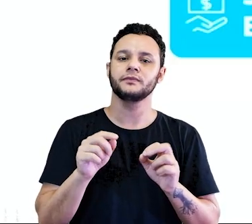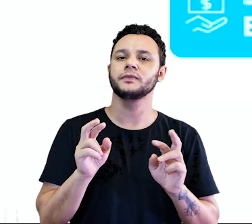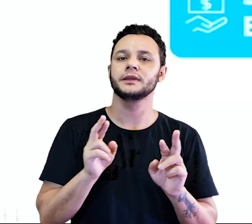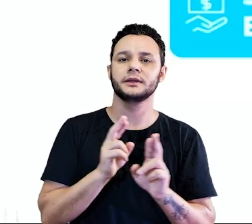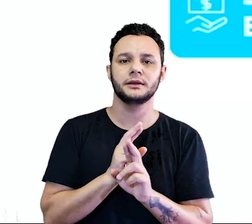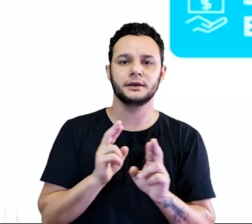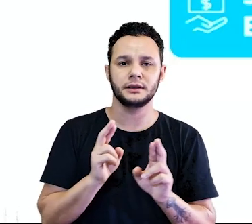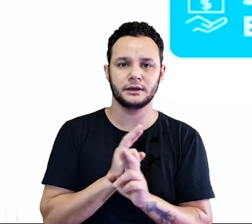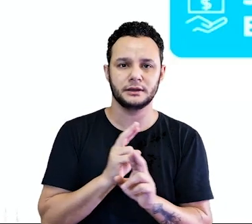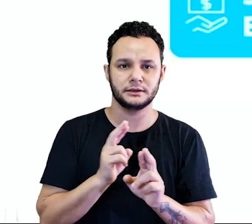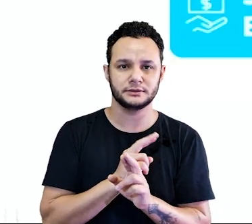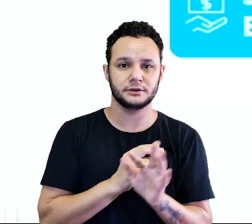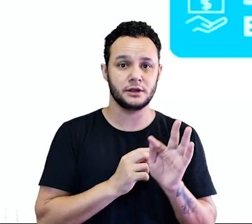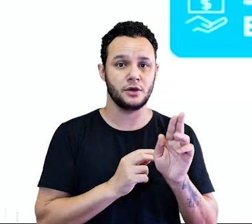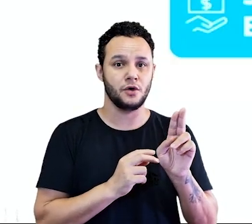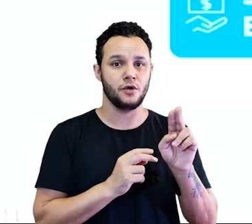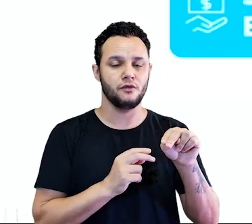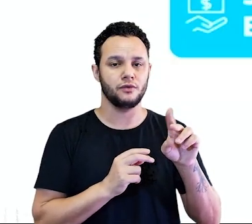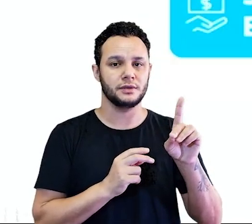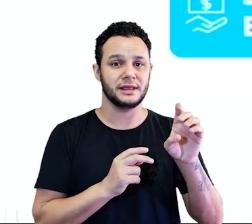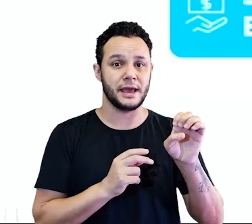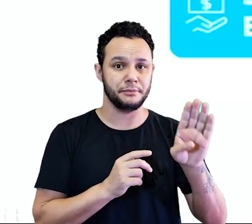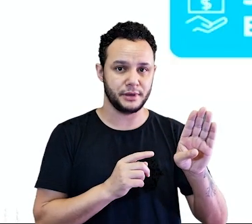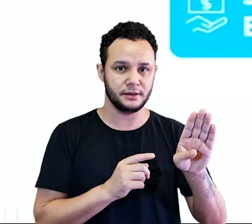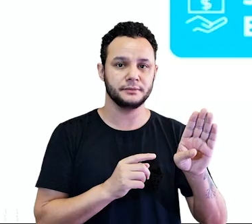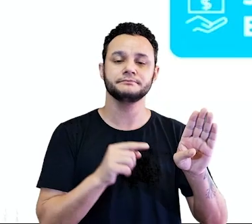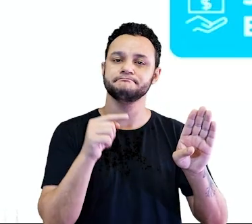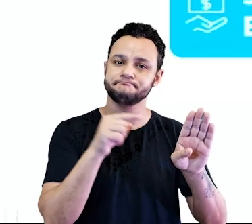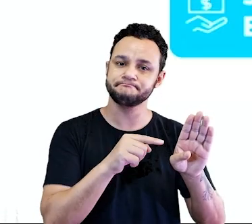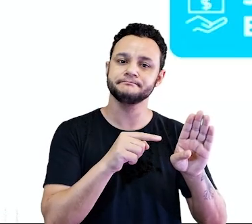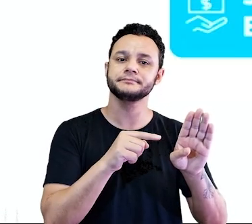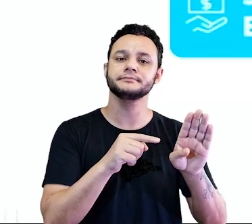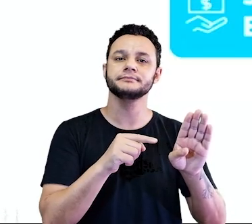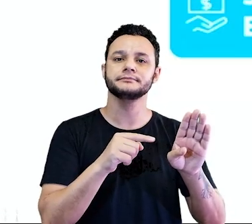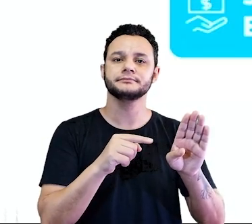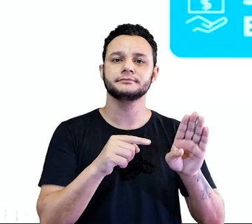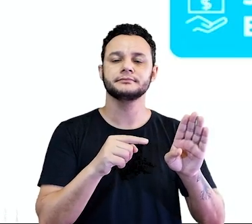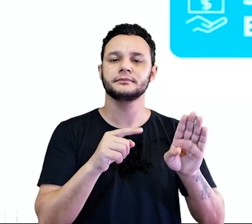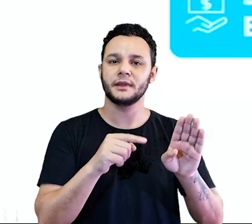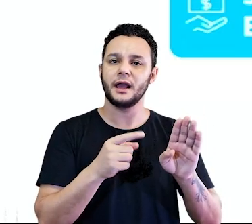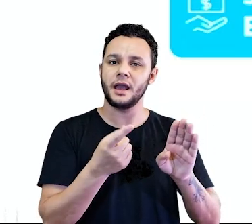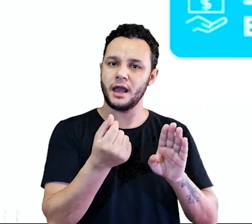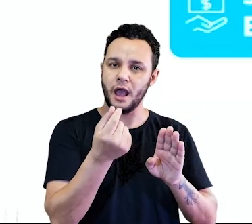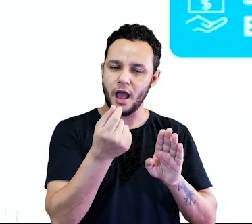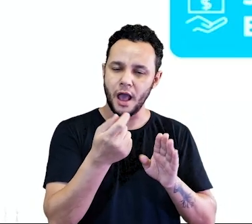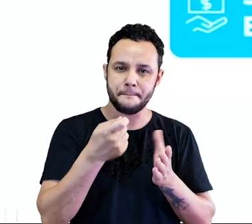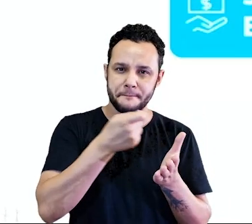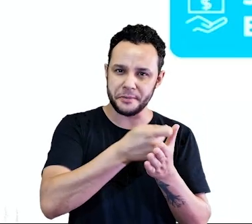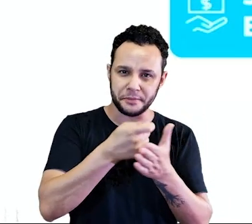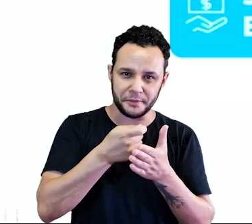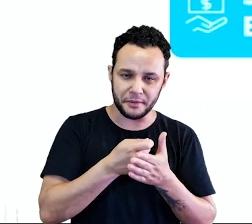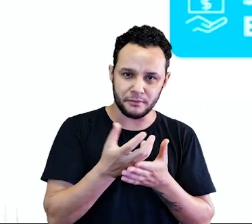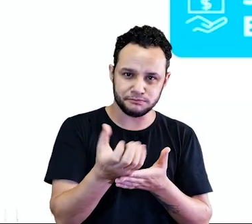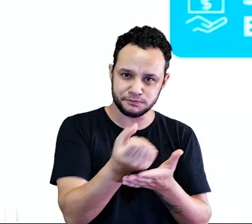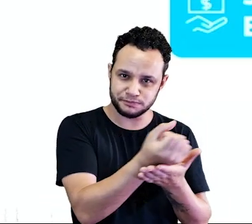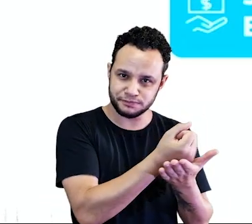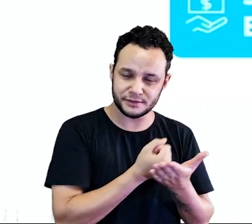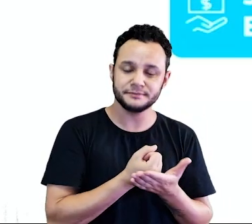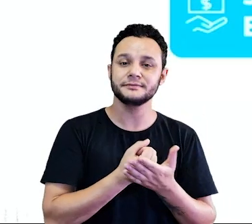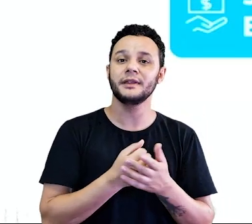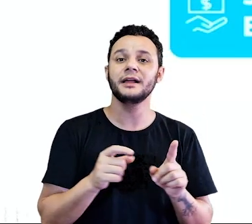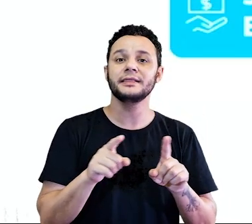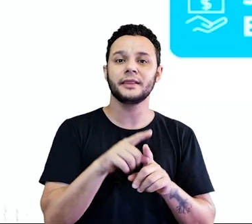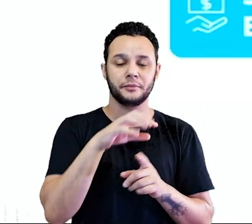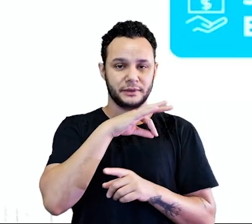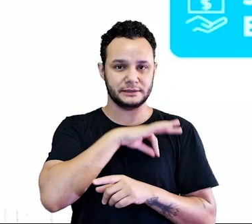a questão, né, do Fundeb e a gente também, esse percentual da arrecadação de impostos, e a